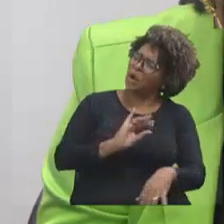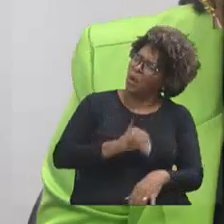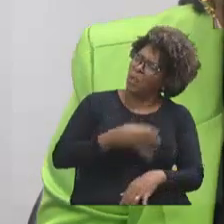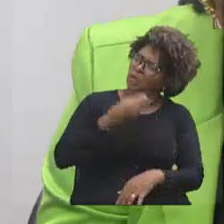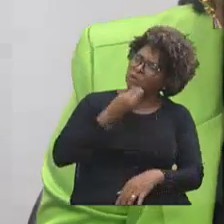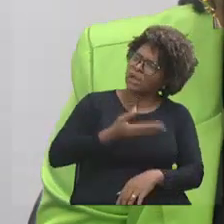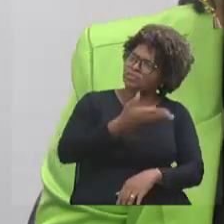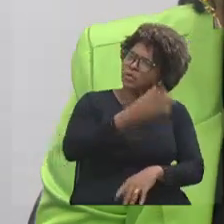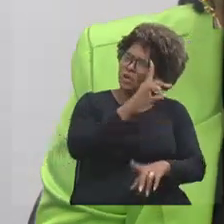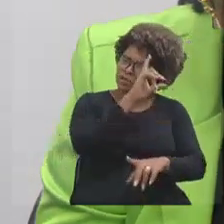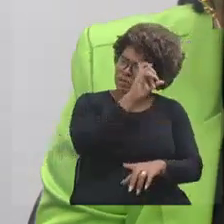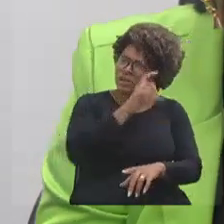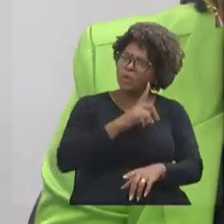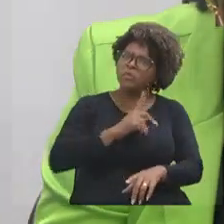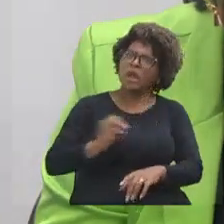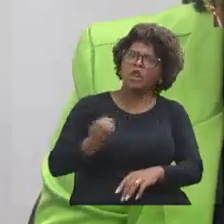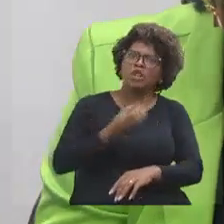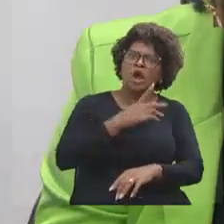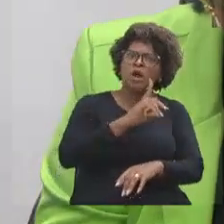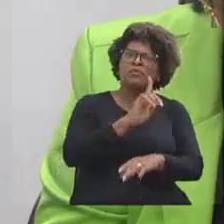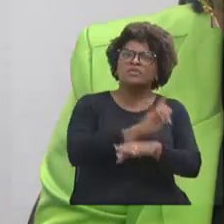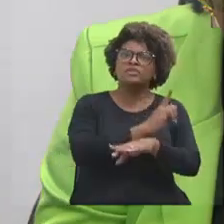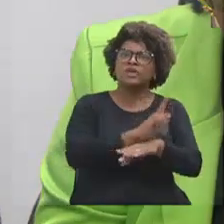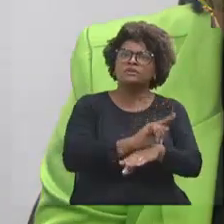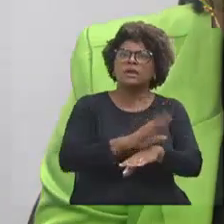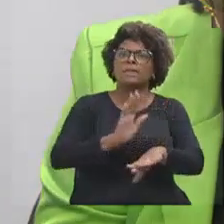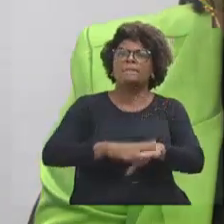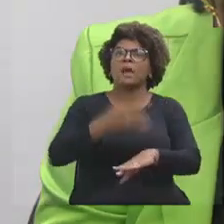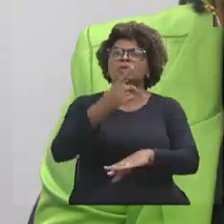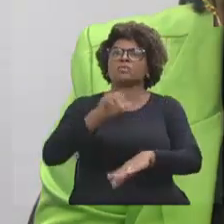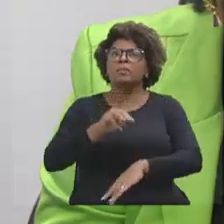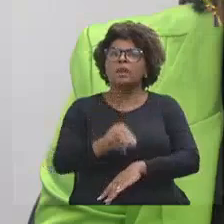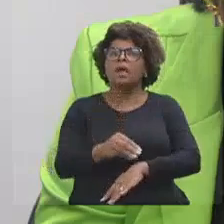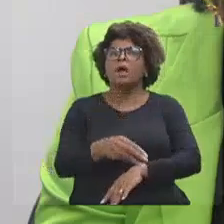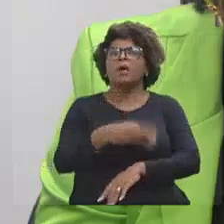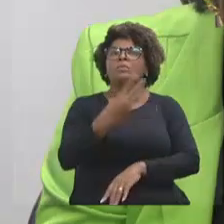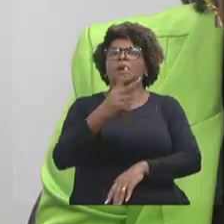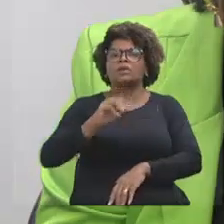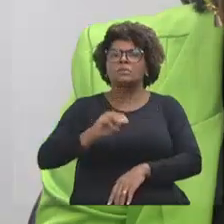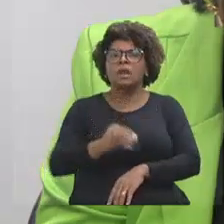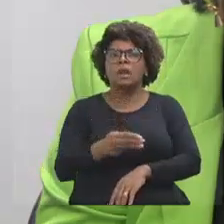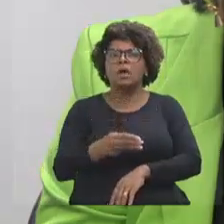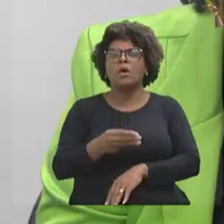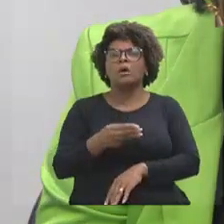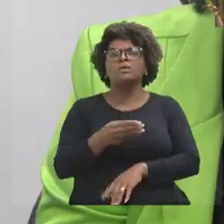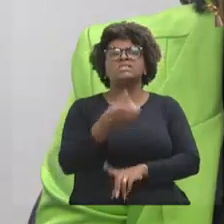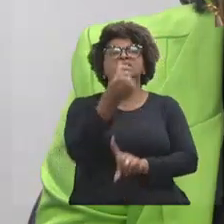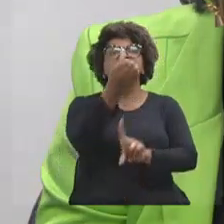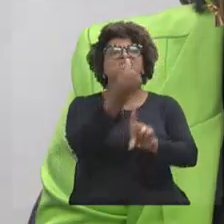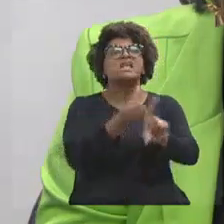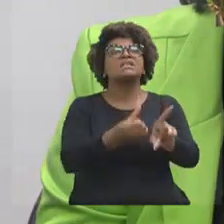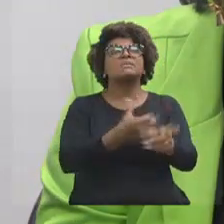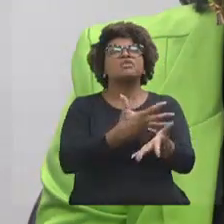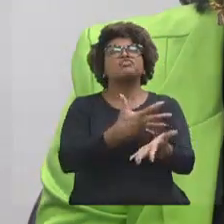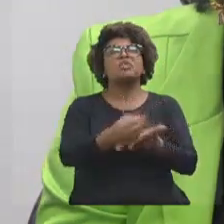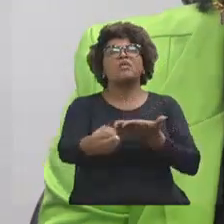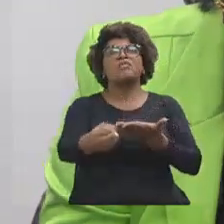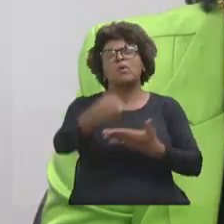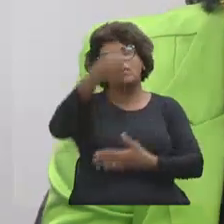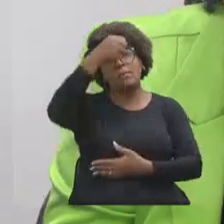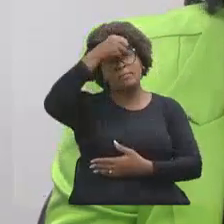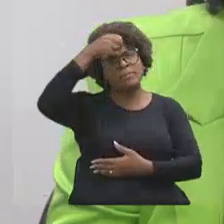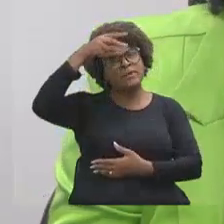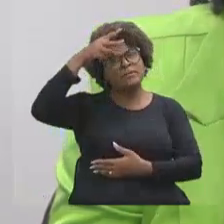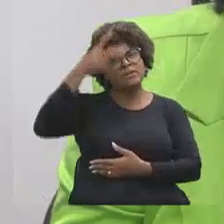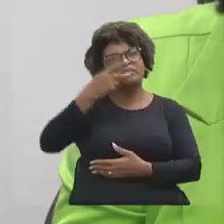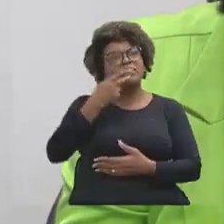Vamos colocar mais cinco milhões mais um milhão 2 milhões 3 milhões aí passa seis meses o prefeito fala assim Gente pelo amor de Deus me ajuda